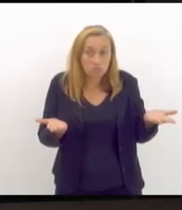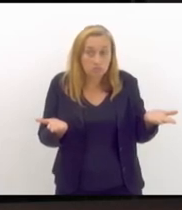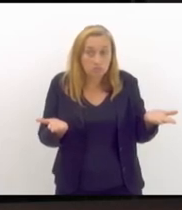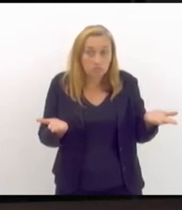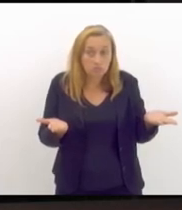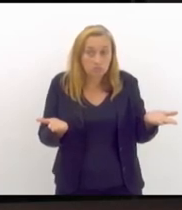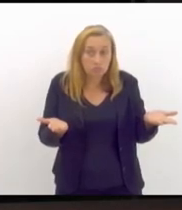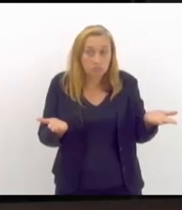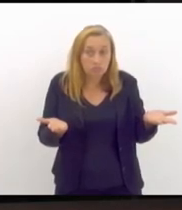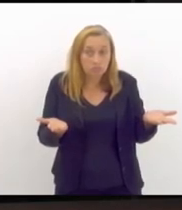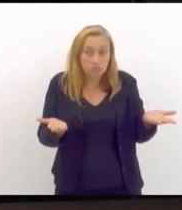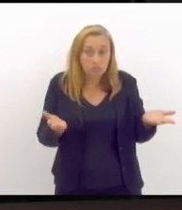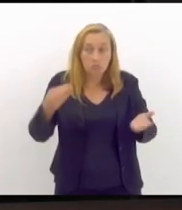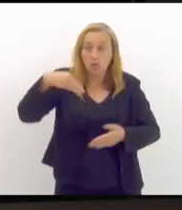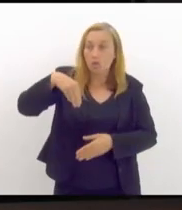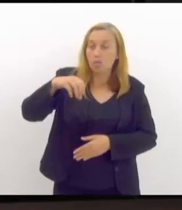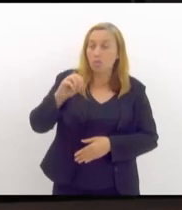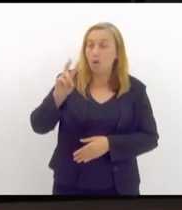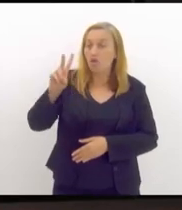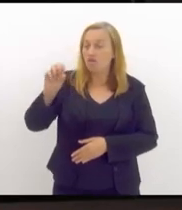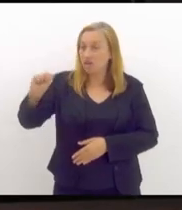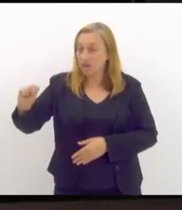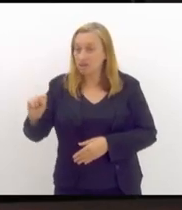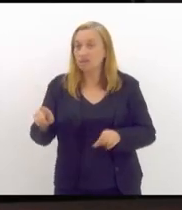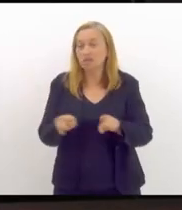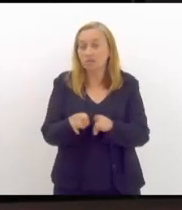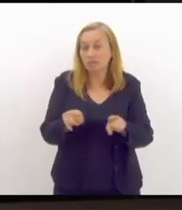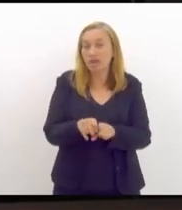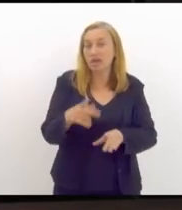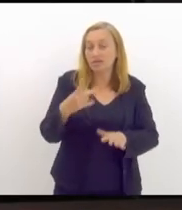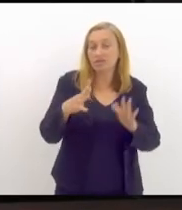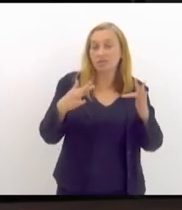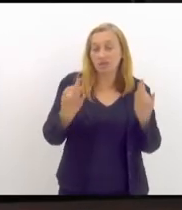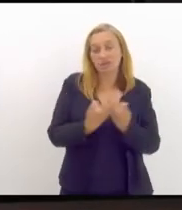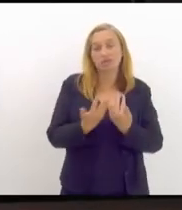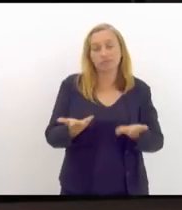para as famílias que perderam seus parentes